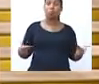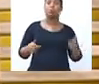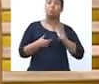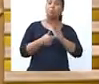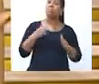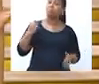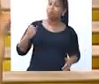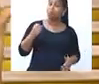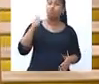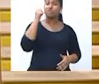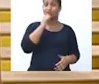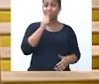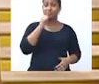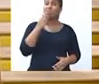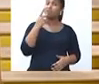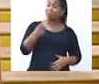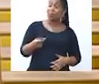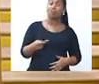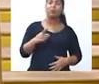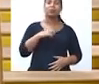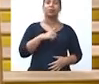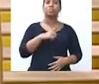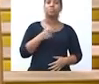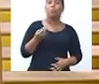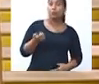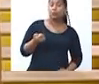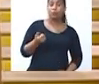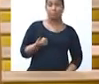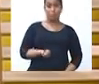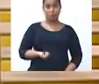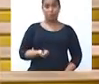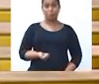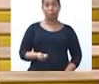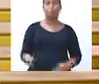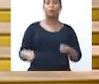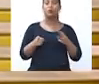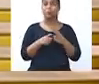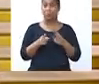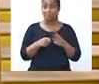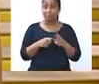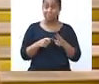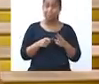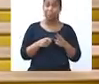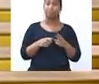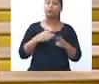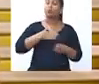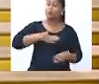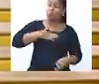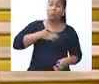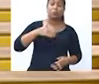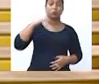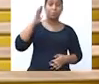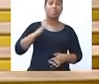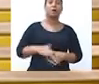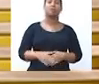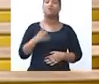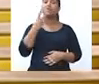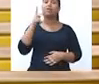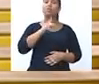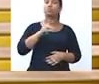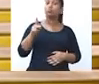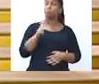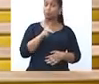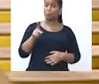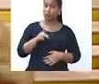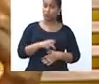muito forte, que as meninas falando que elas tiveram muito pouco isso. E o terceiro ponto, que é o que eu gosto mais, que eles vão falar dos